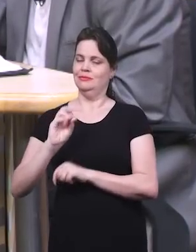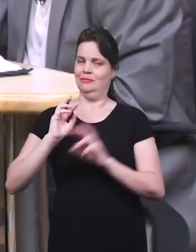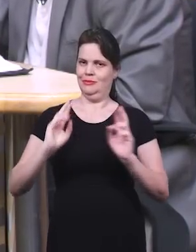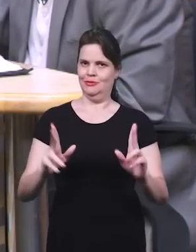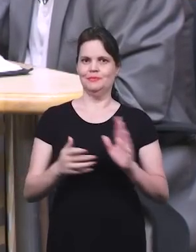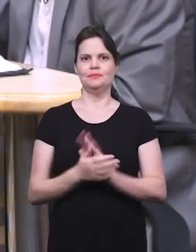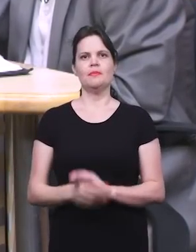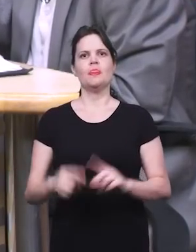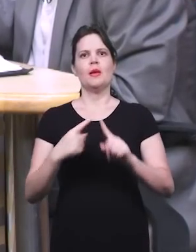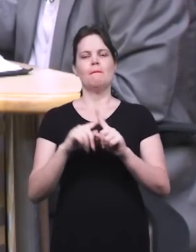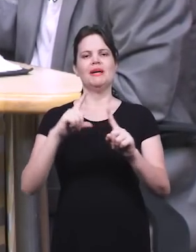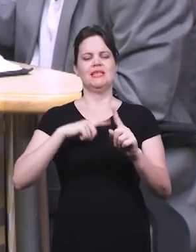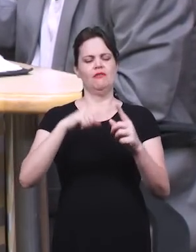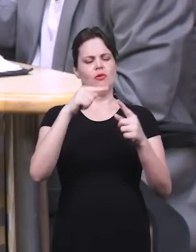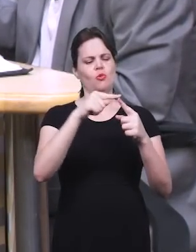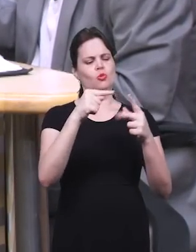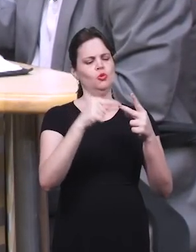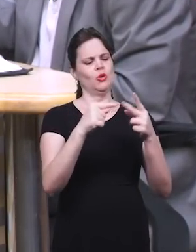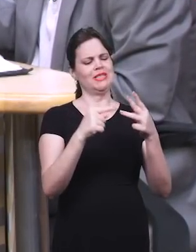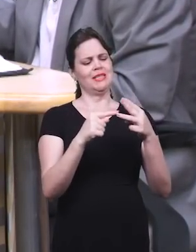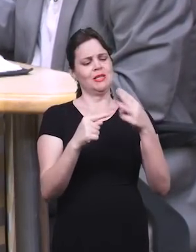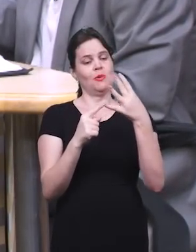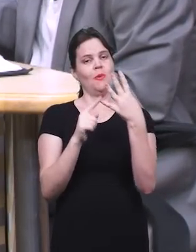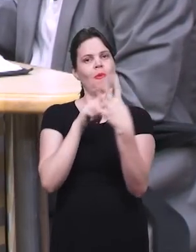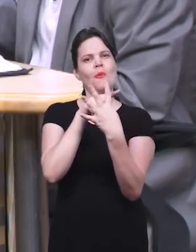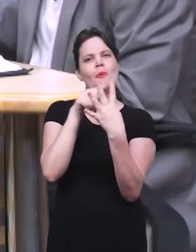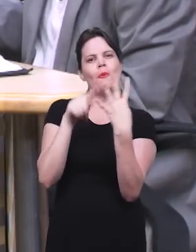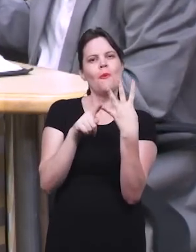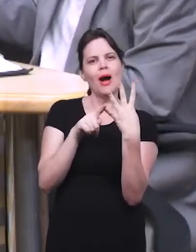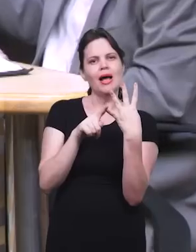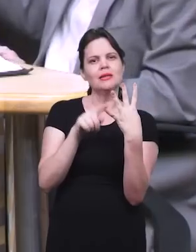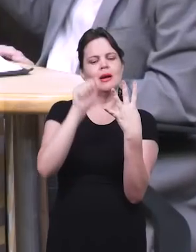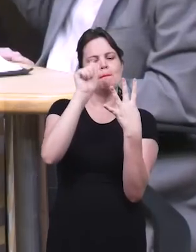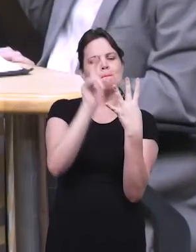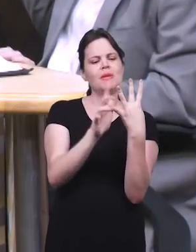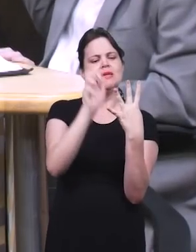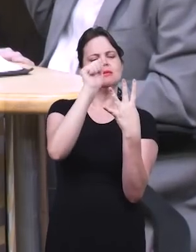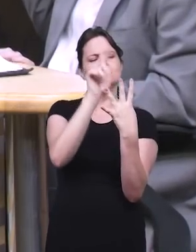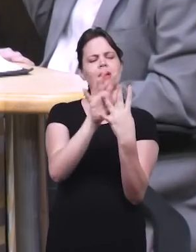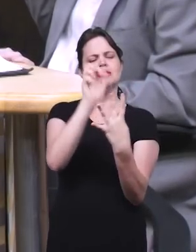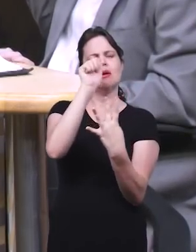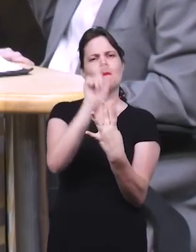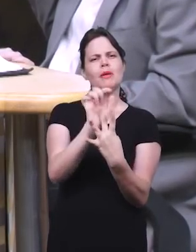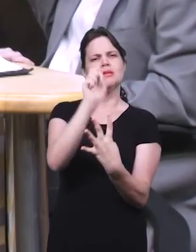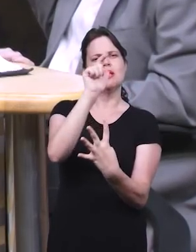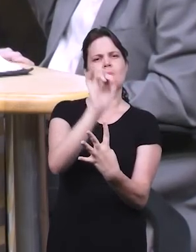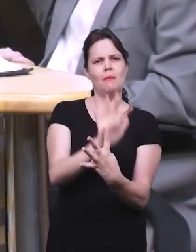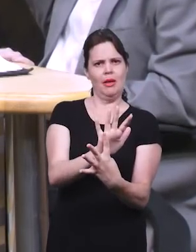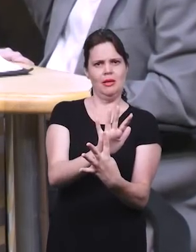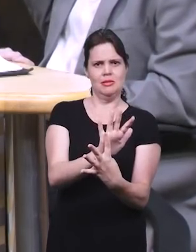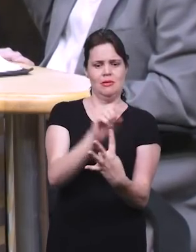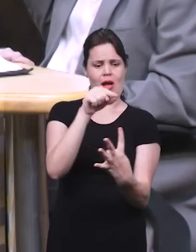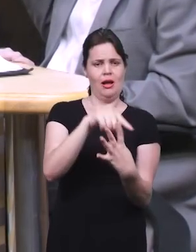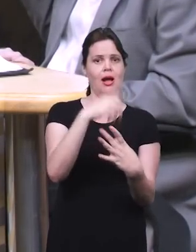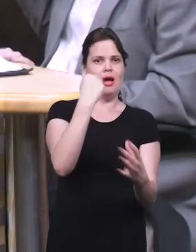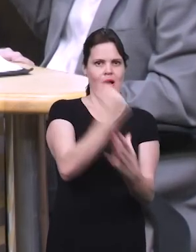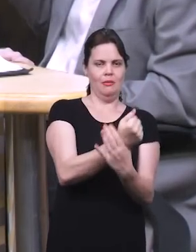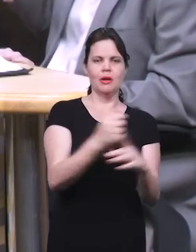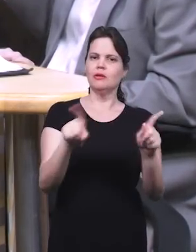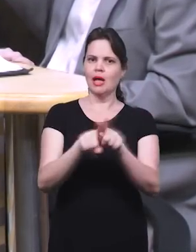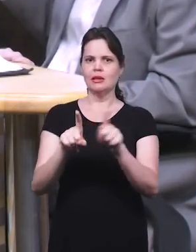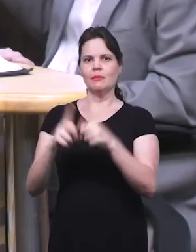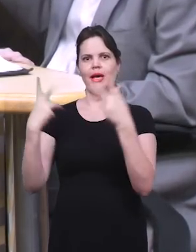na bênção que o Senhor deu ao crente Abraão, que são os mesmos elementos que o Senhor dá nas nossas vidas, quando